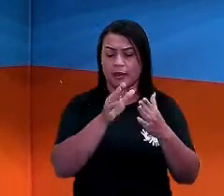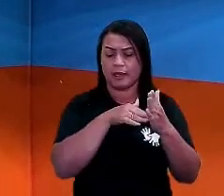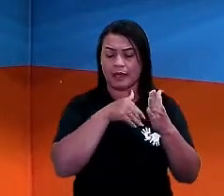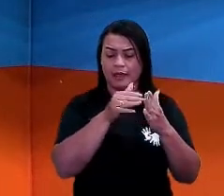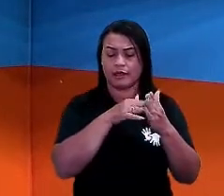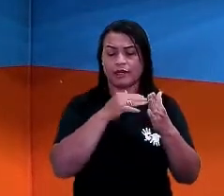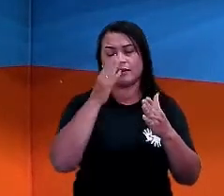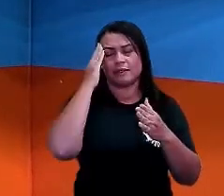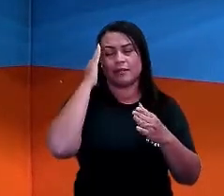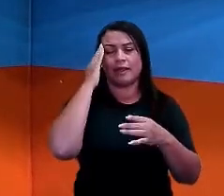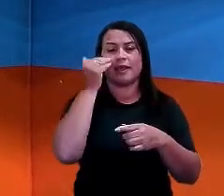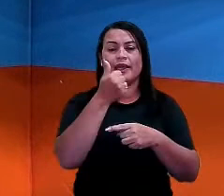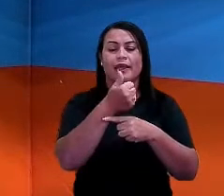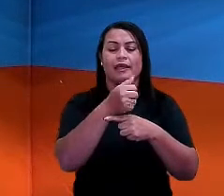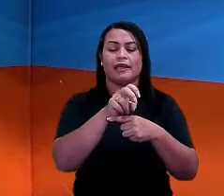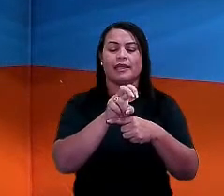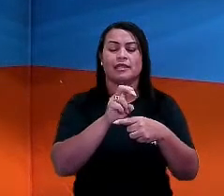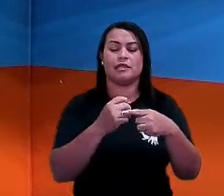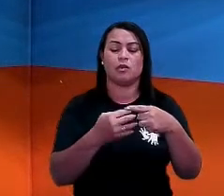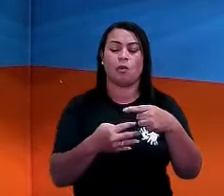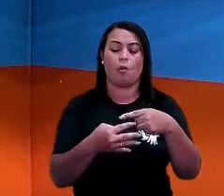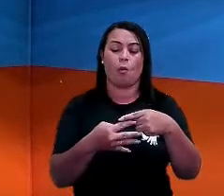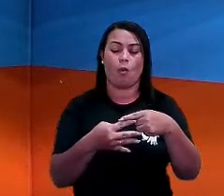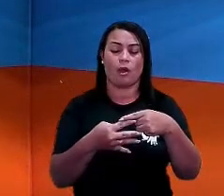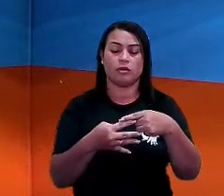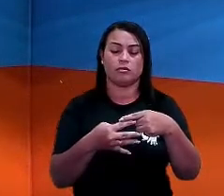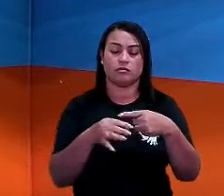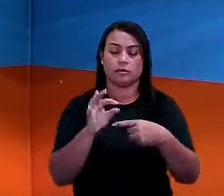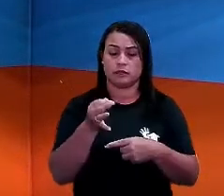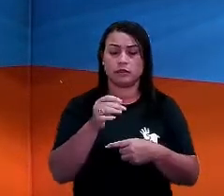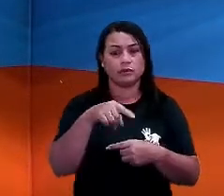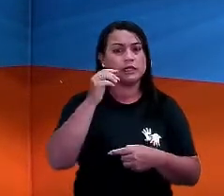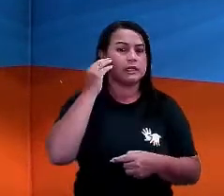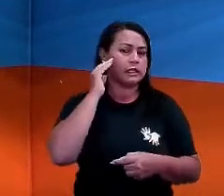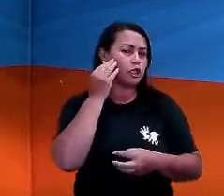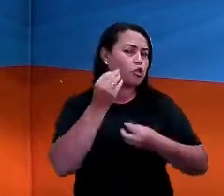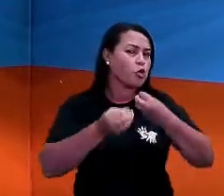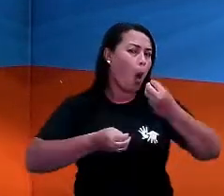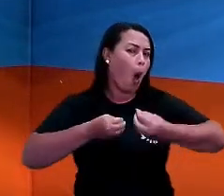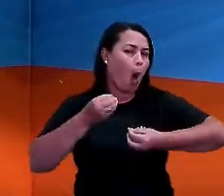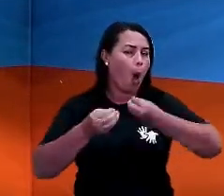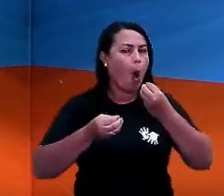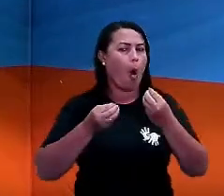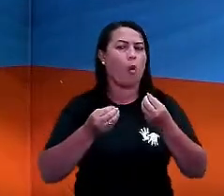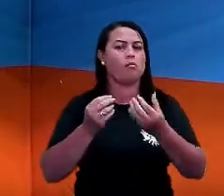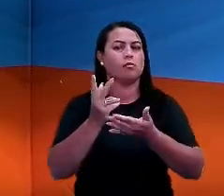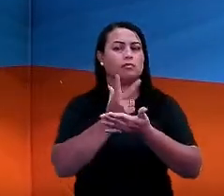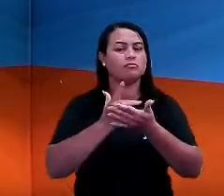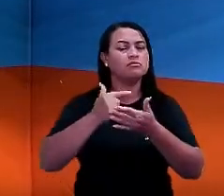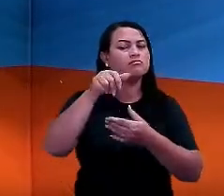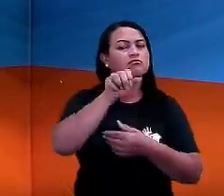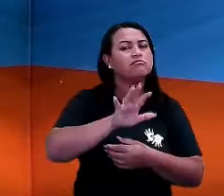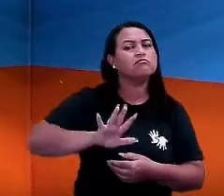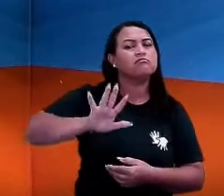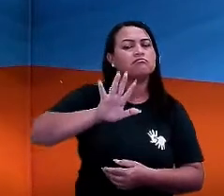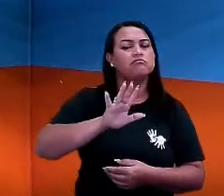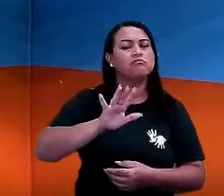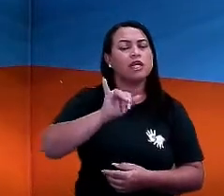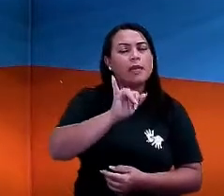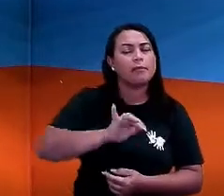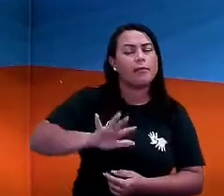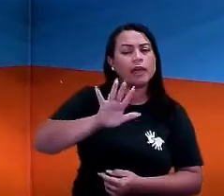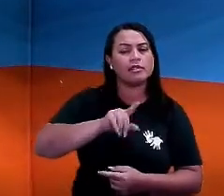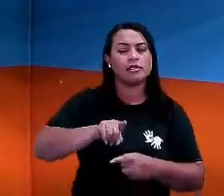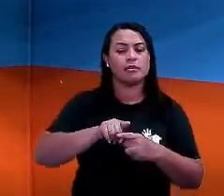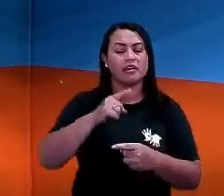ter 15 quartos, tá? Para você entender com o desenho. Mas tem outras formas de fazer